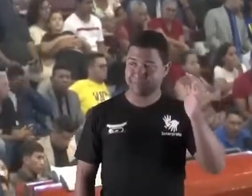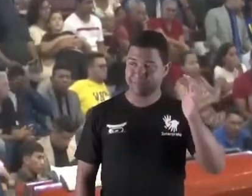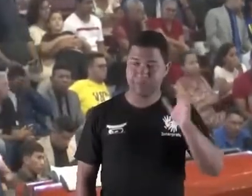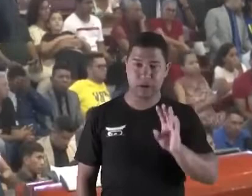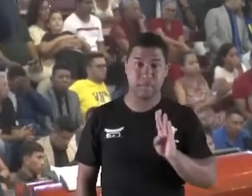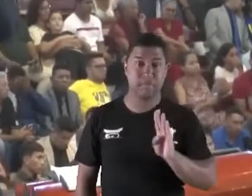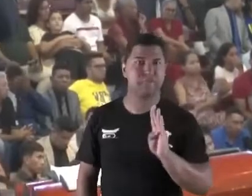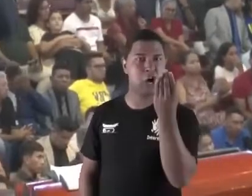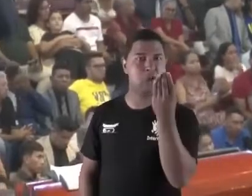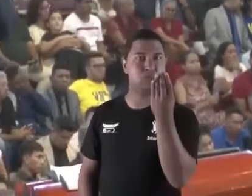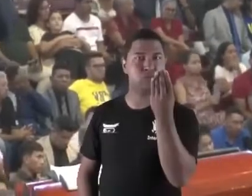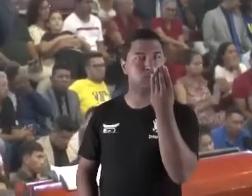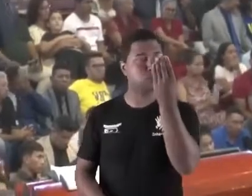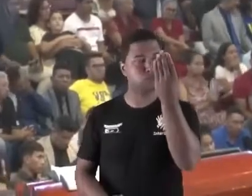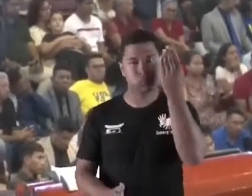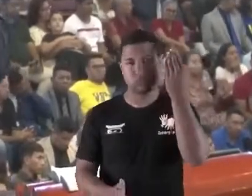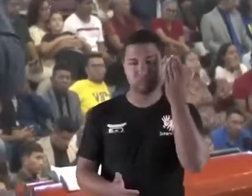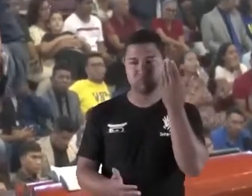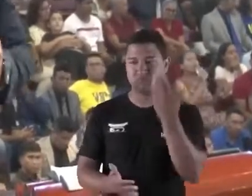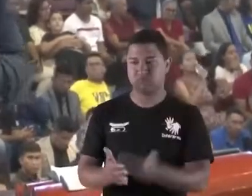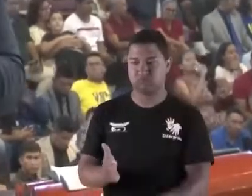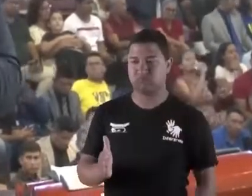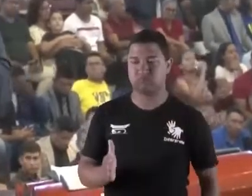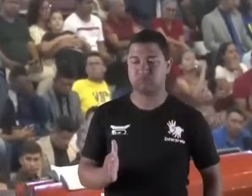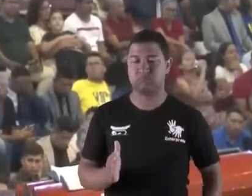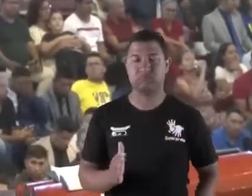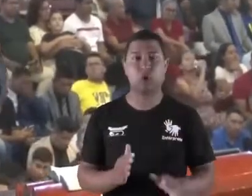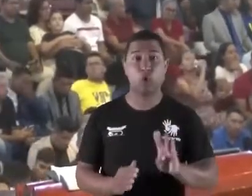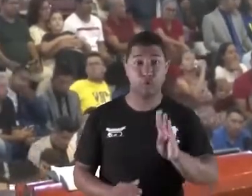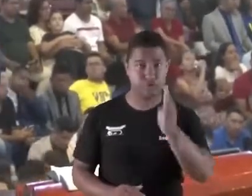os falsos vão aparecer.